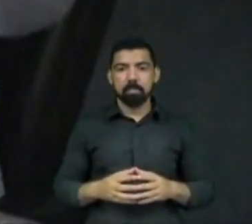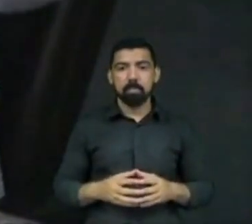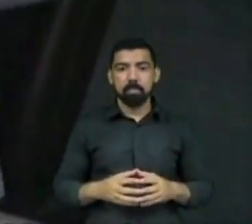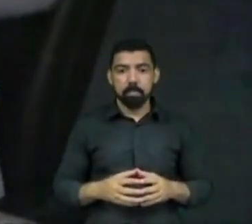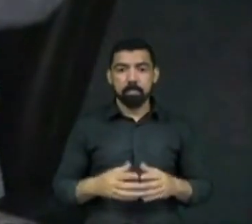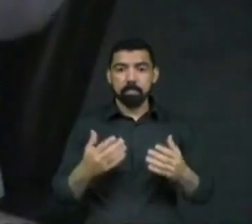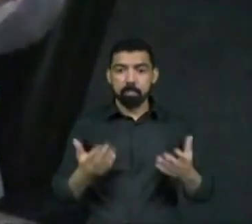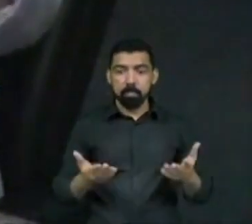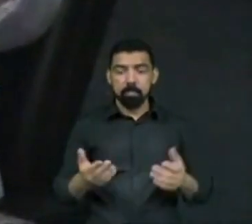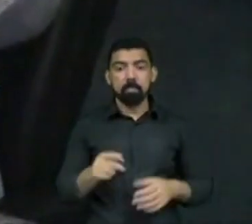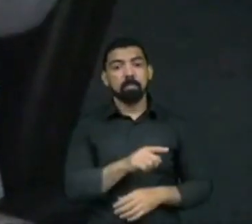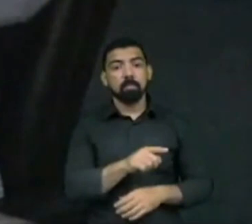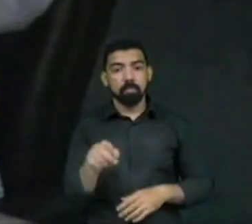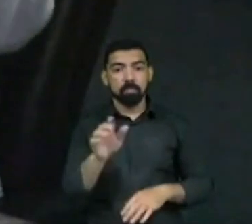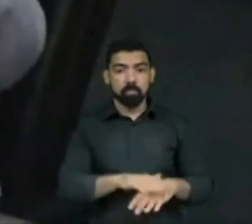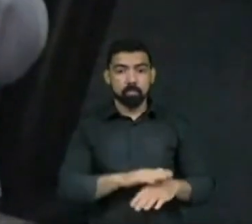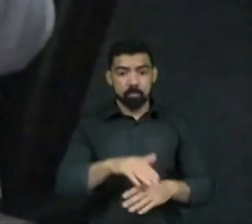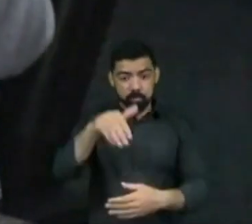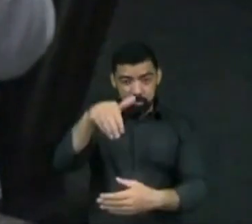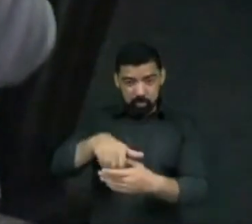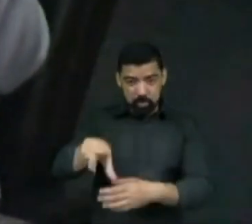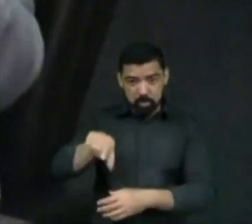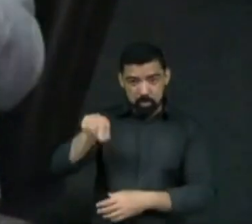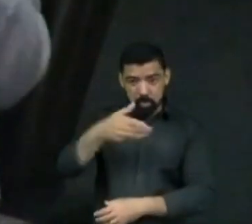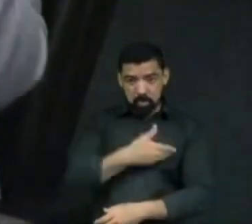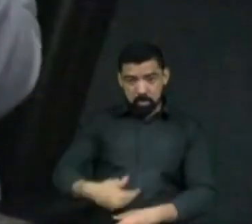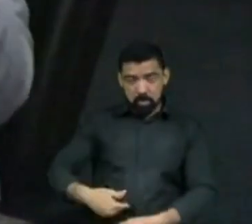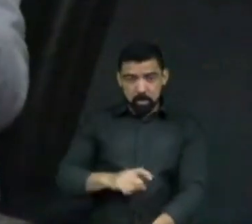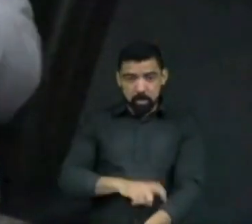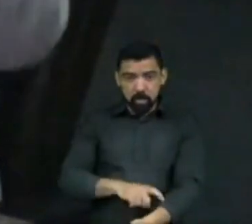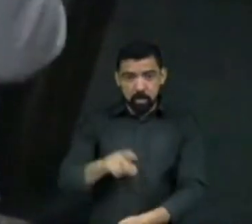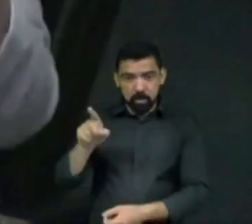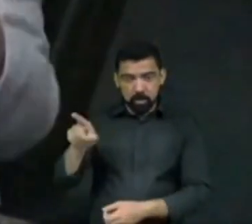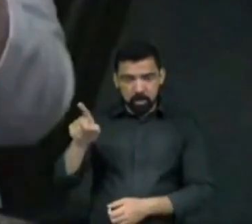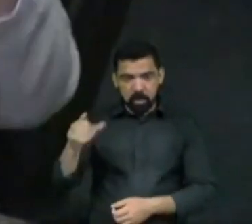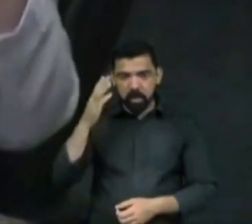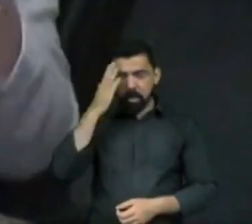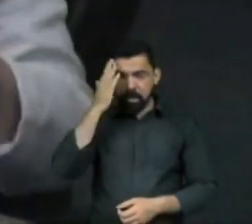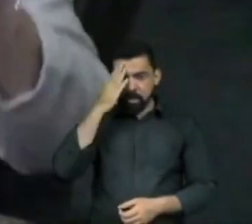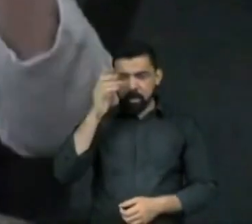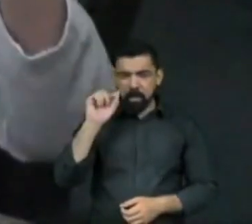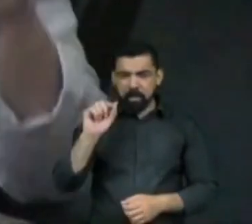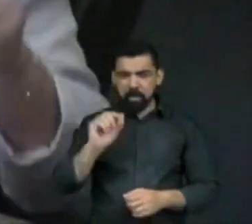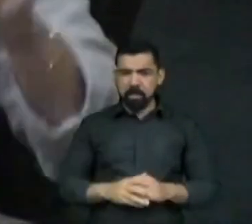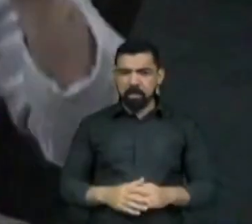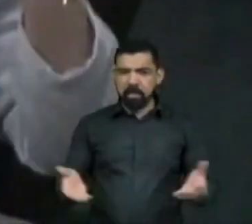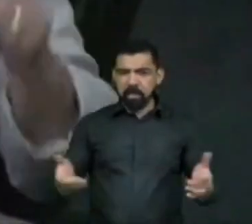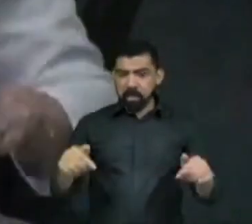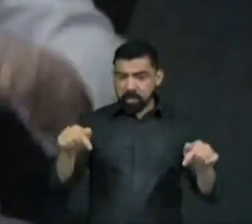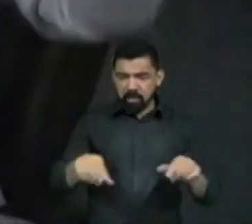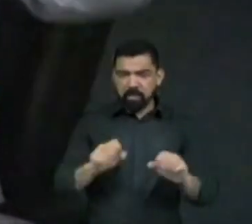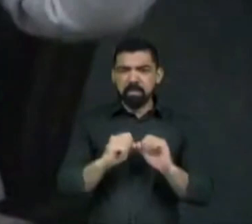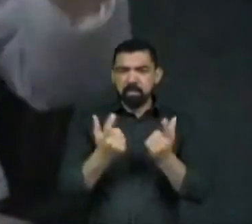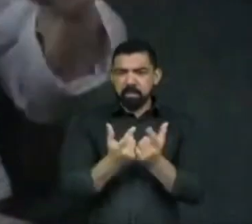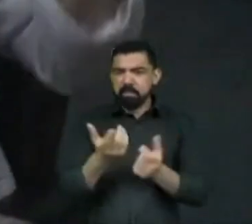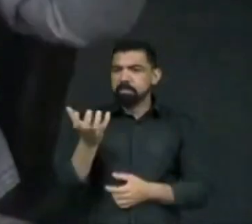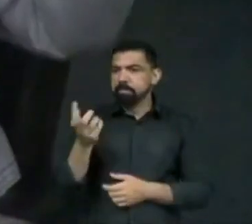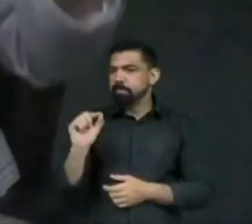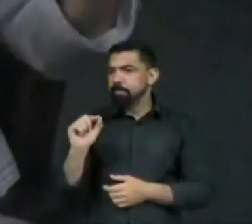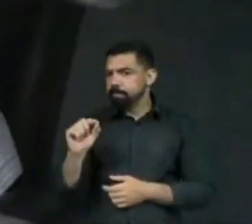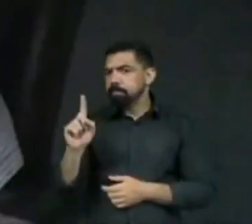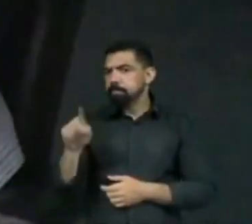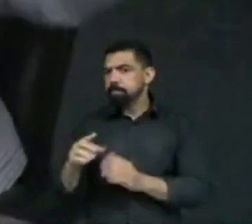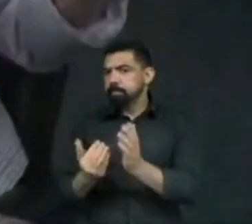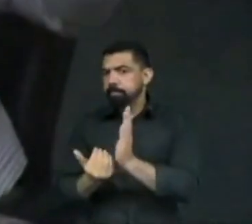que você que votou no governador Eumano de Freitas, entenda, hoje essa casa está atrás de votar aumento